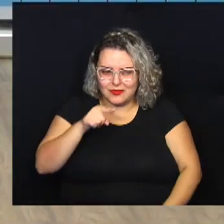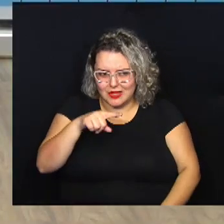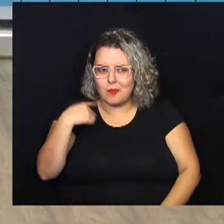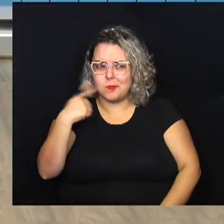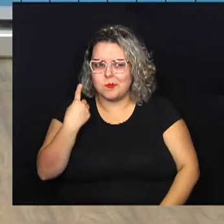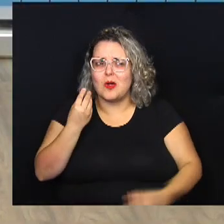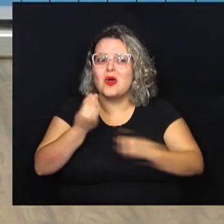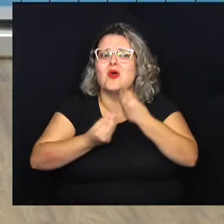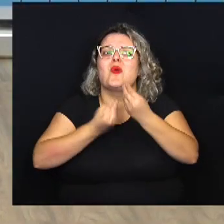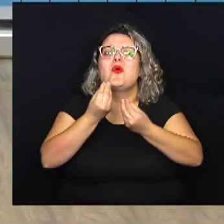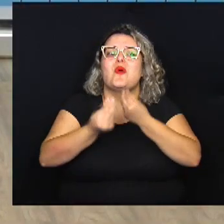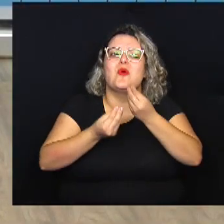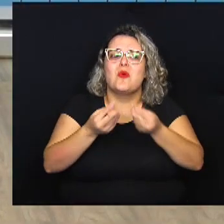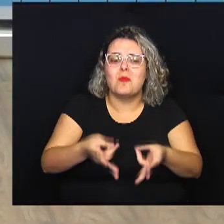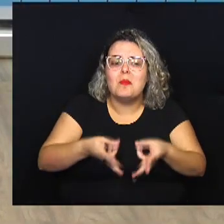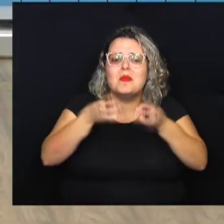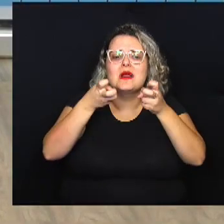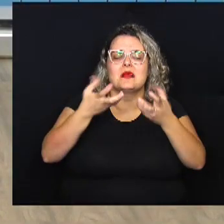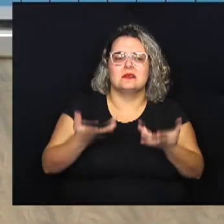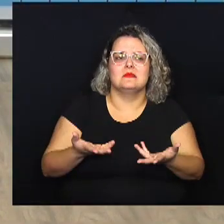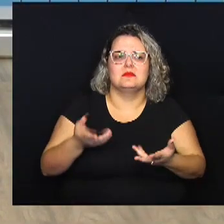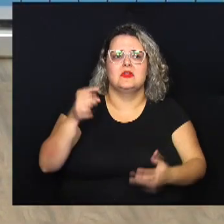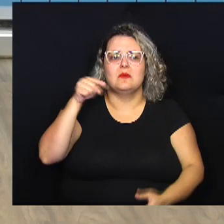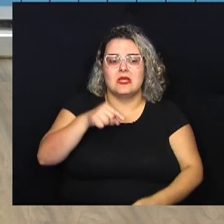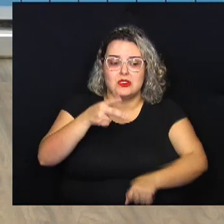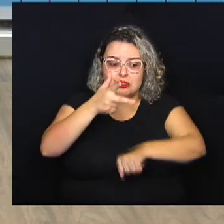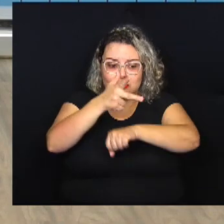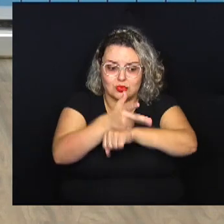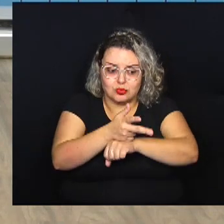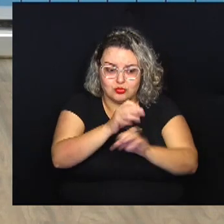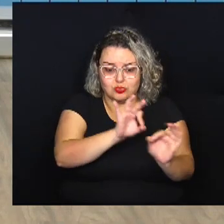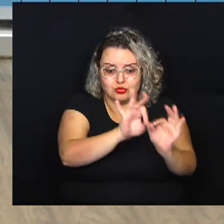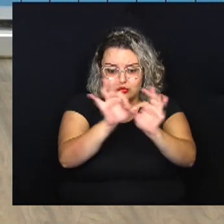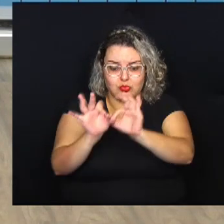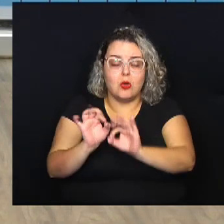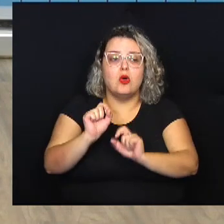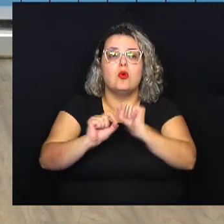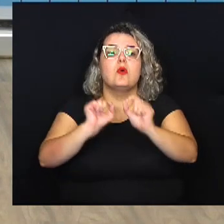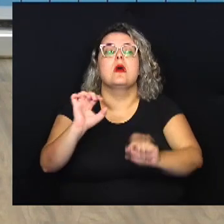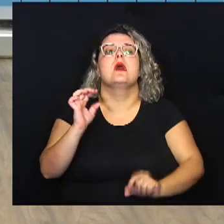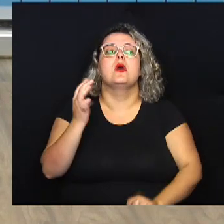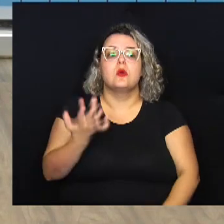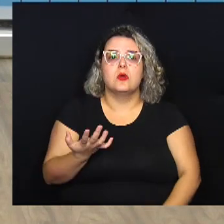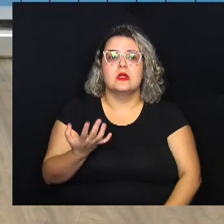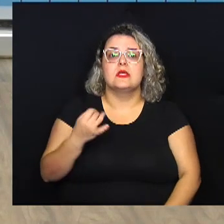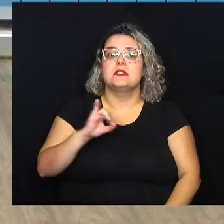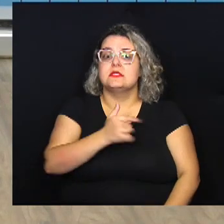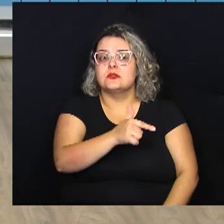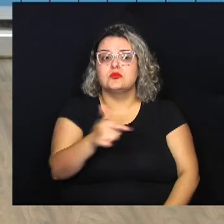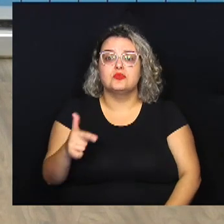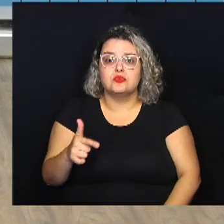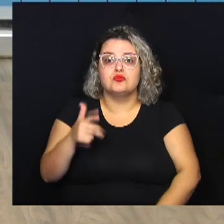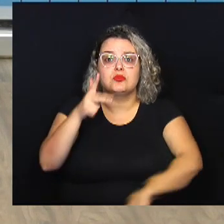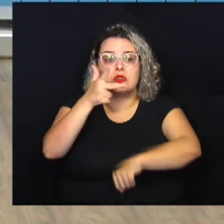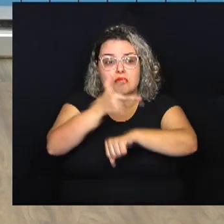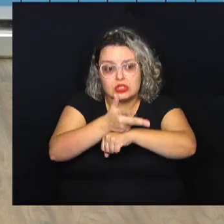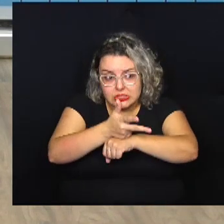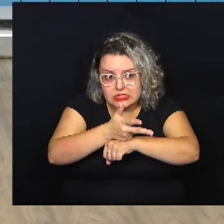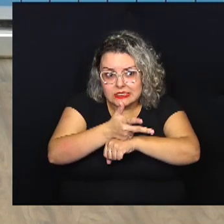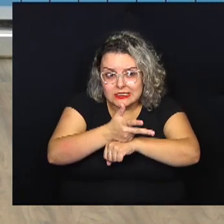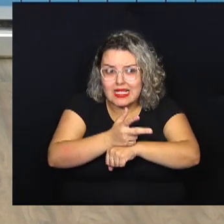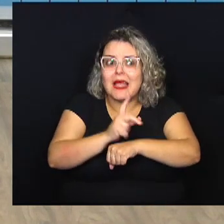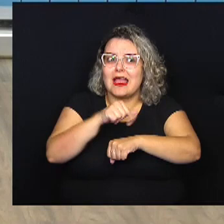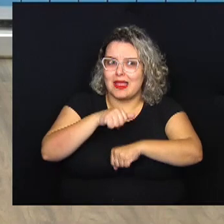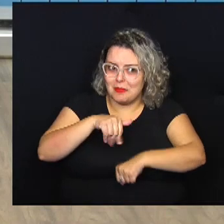é que você enxergou essa questão da câmera filmando o que tinha acontecido e se não tivesse essa imagem, seria